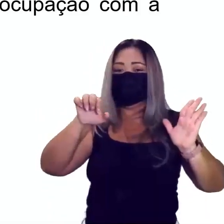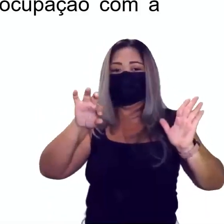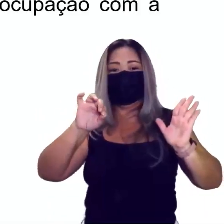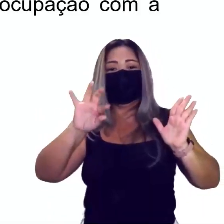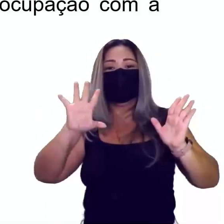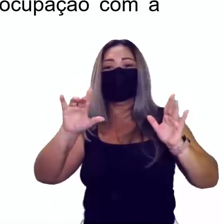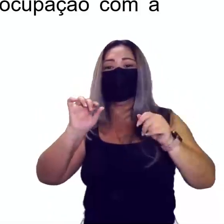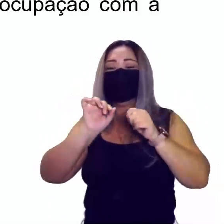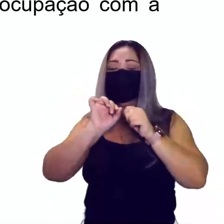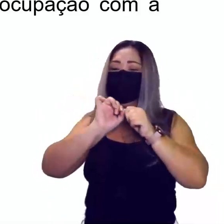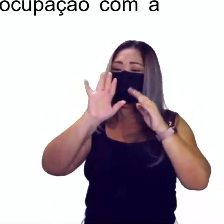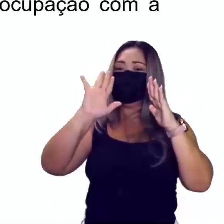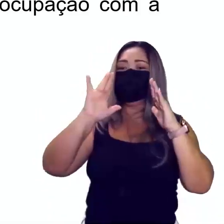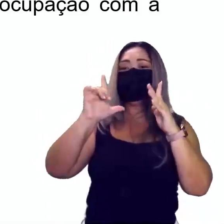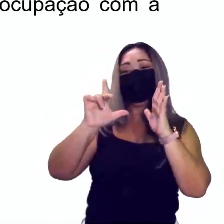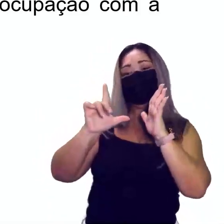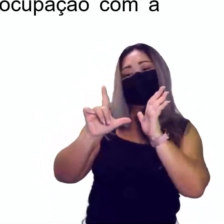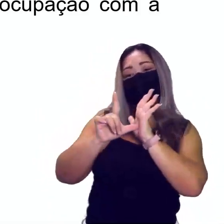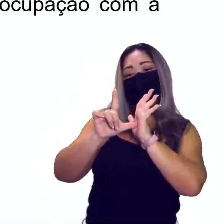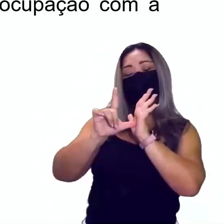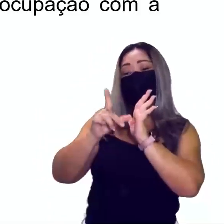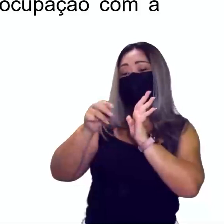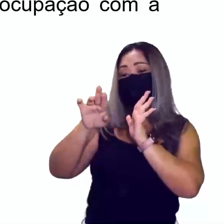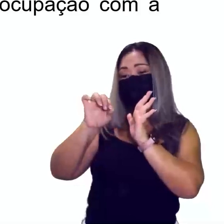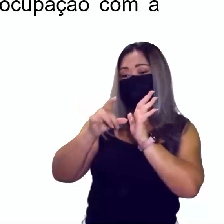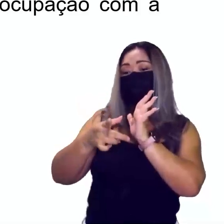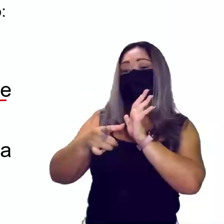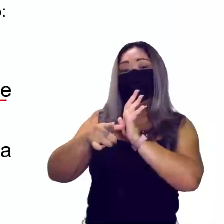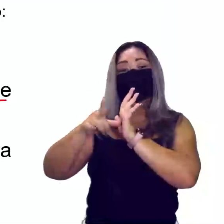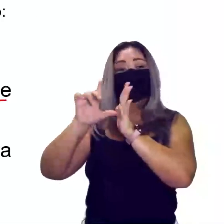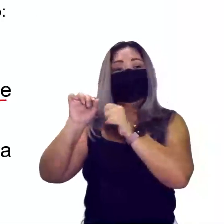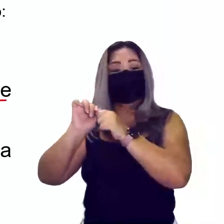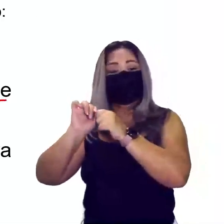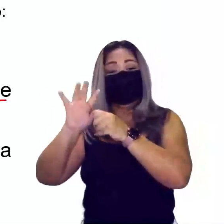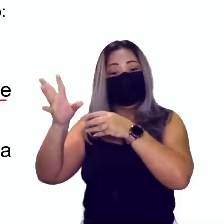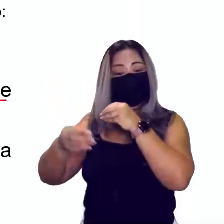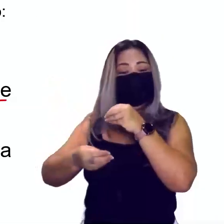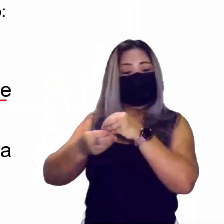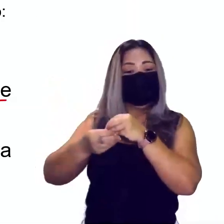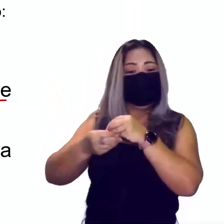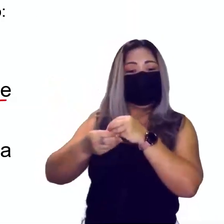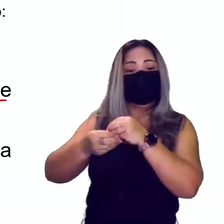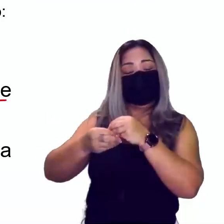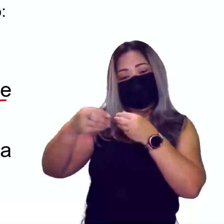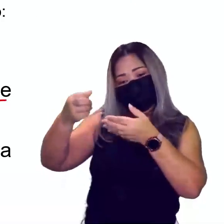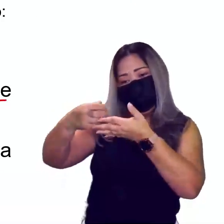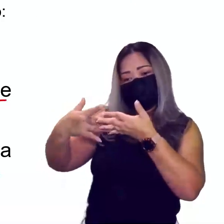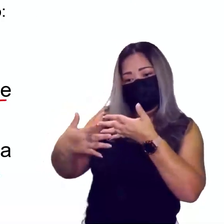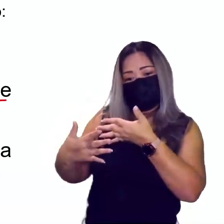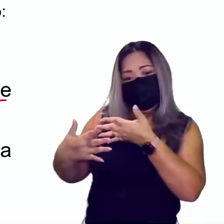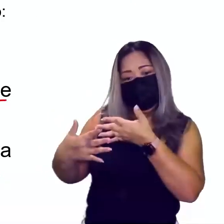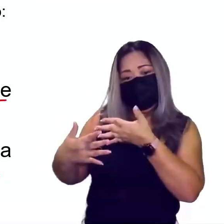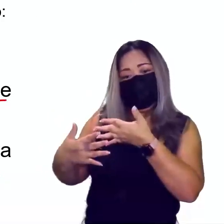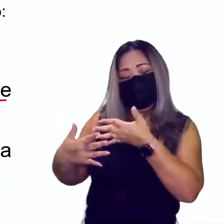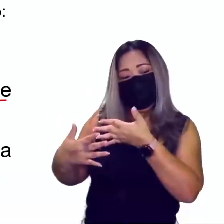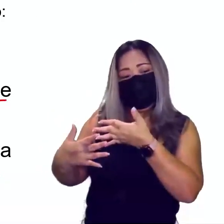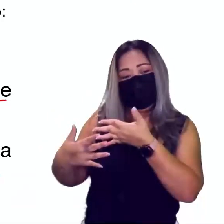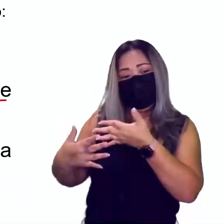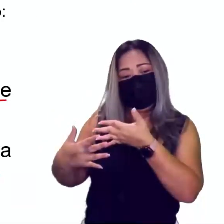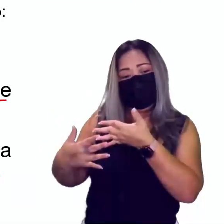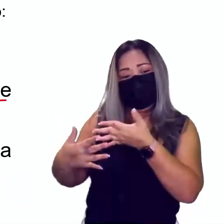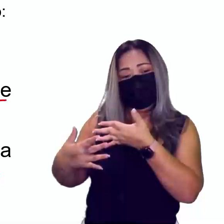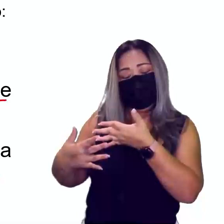escolas pré-socráticas, cujo interesse era... gente, isso aqui é um complemento, tá? Ó, Isso aqui continua. A1,